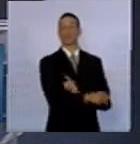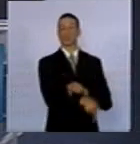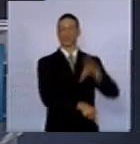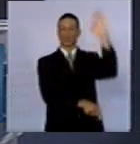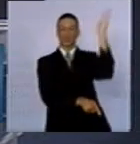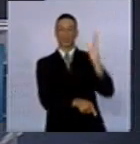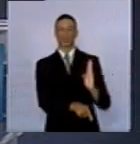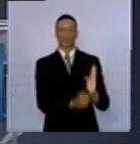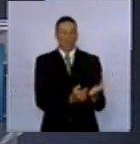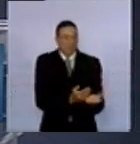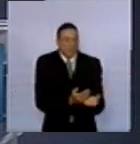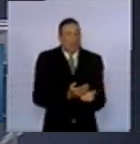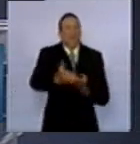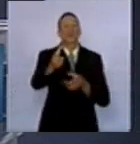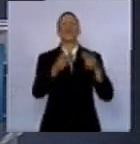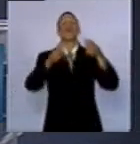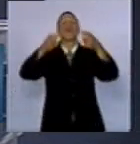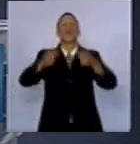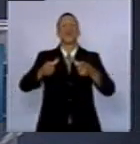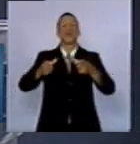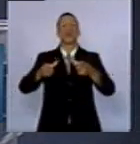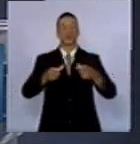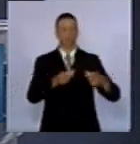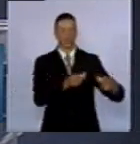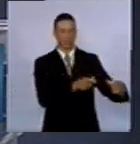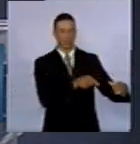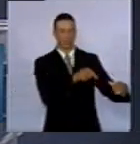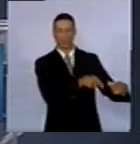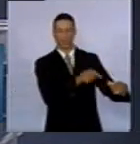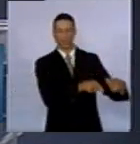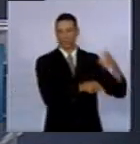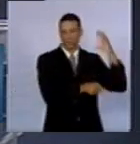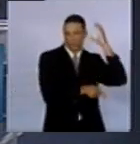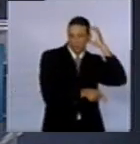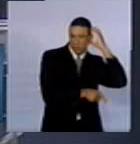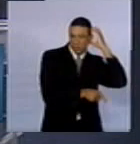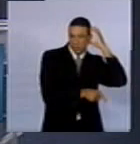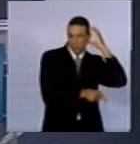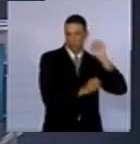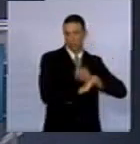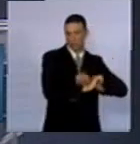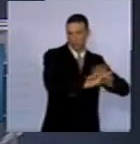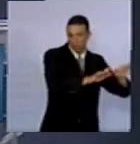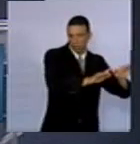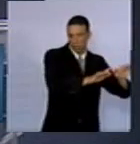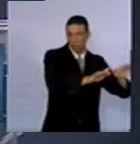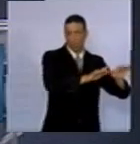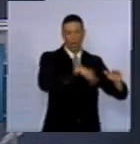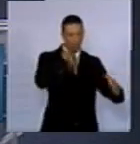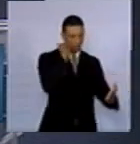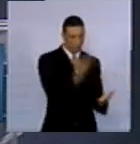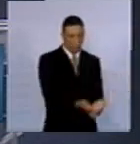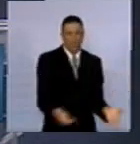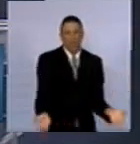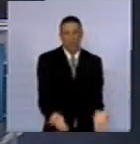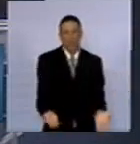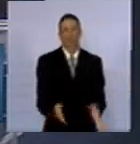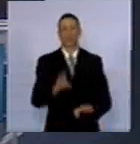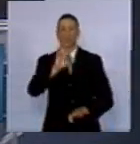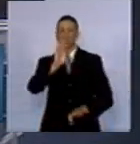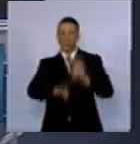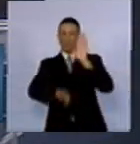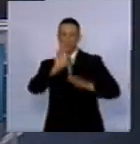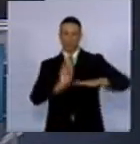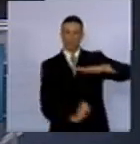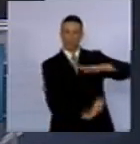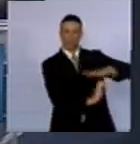Brasil começou pela própria pelo setor de comunicação pelo setor de televisão de Rádio Difusão né e até hoje algumas delas